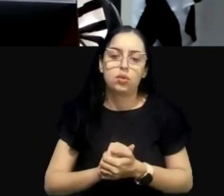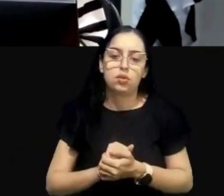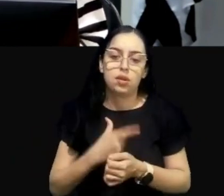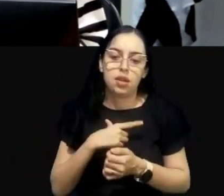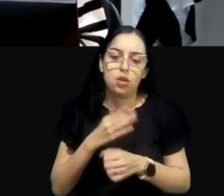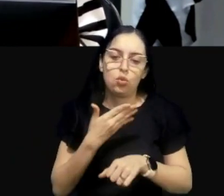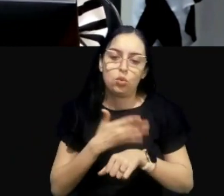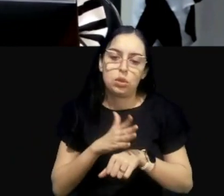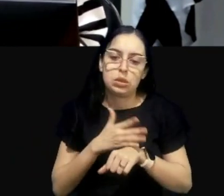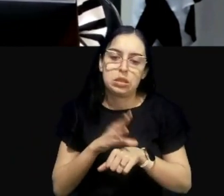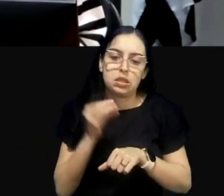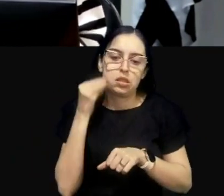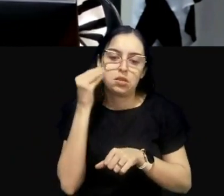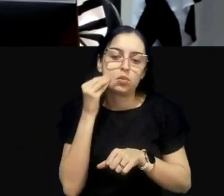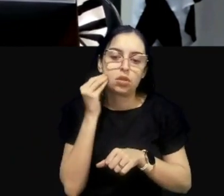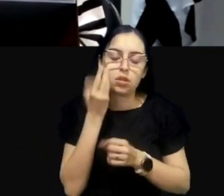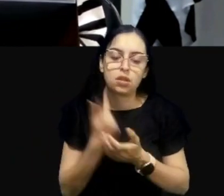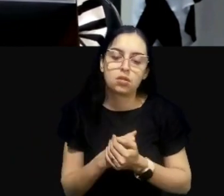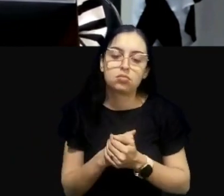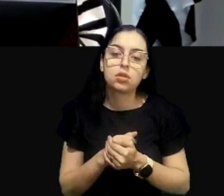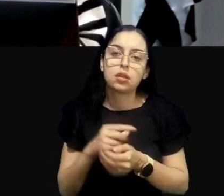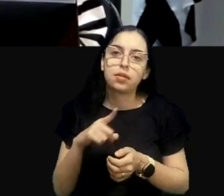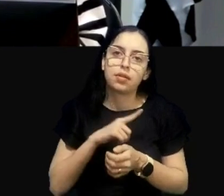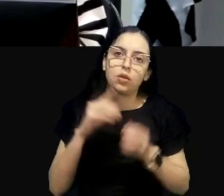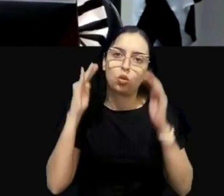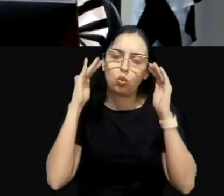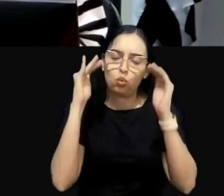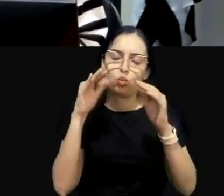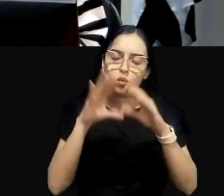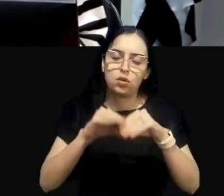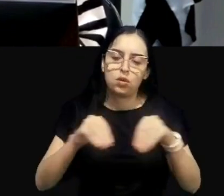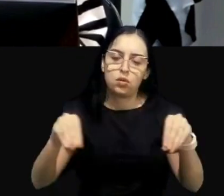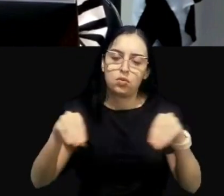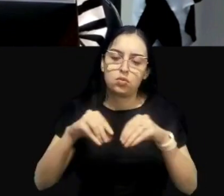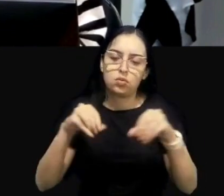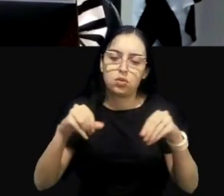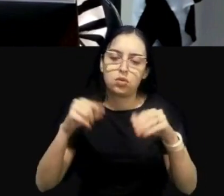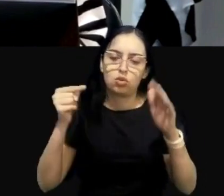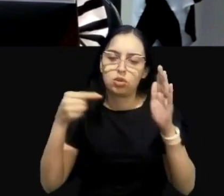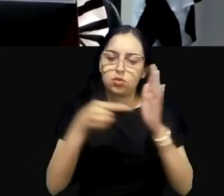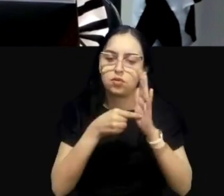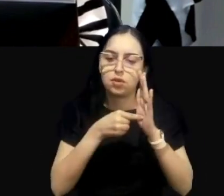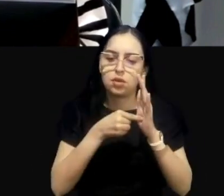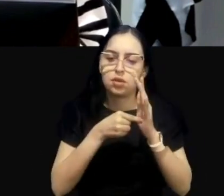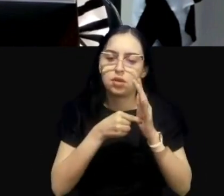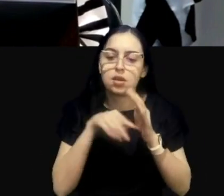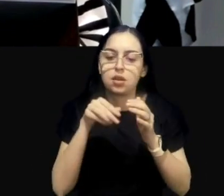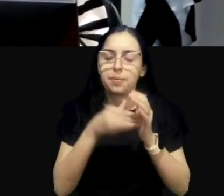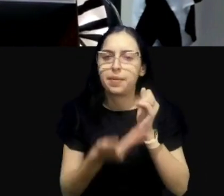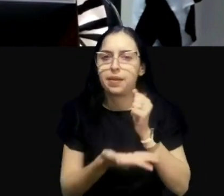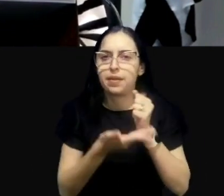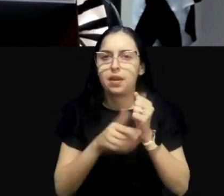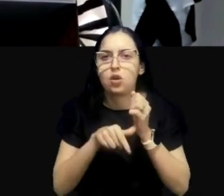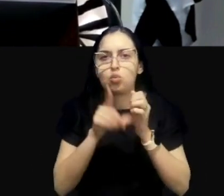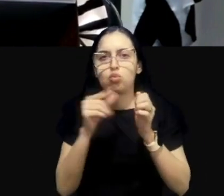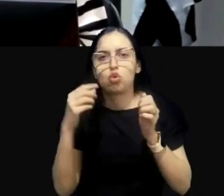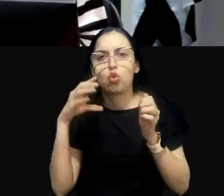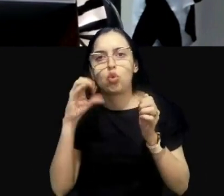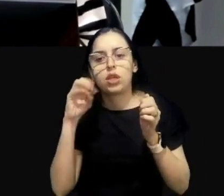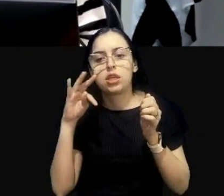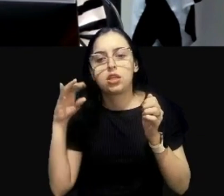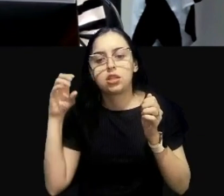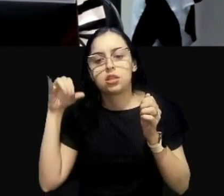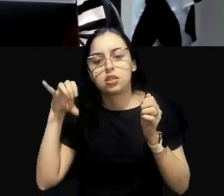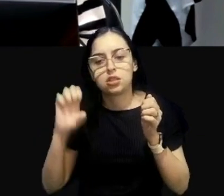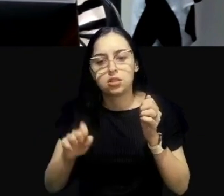você vai encontrar um solo que ele tem uma influência direta do material de origem e, às vezes, vem de